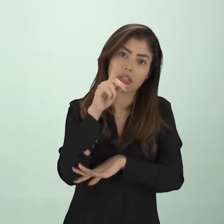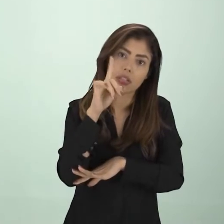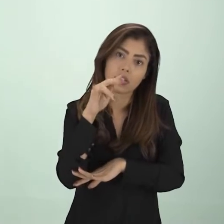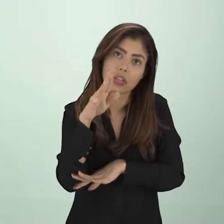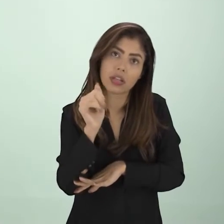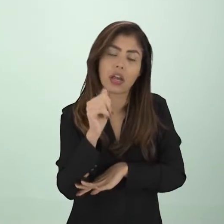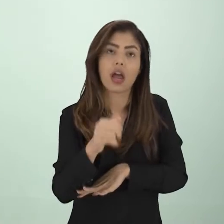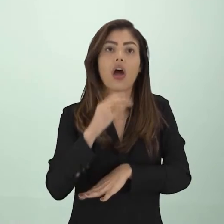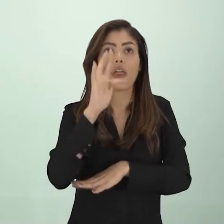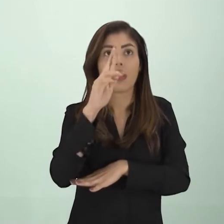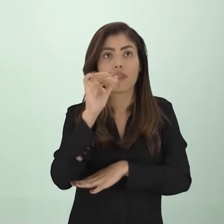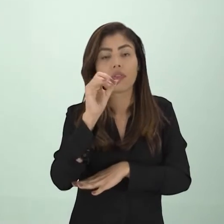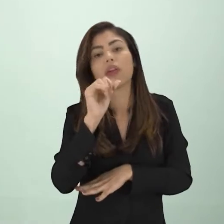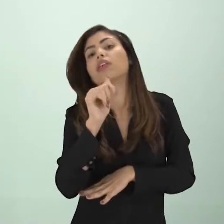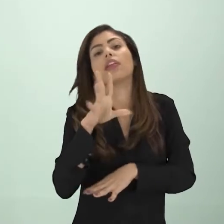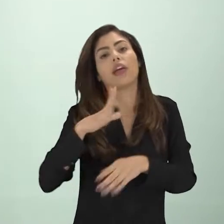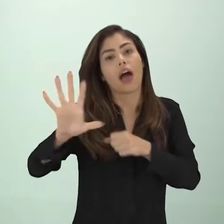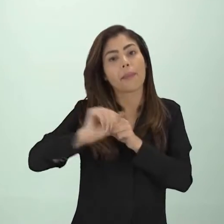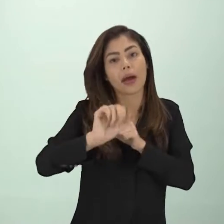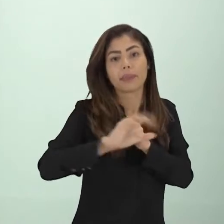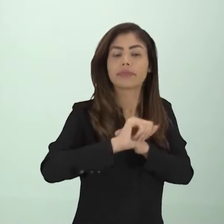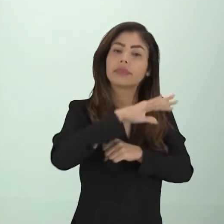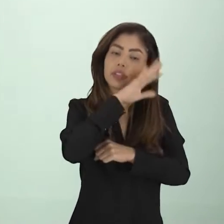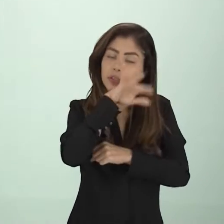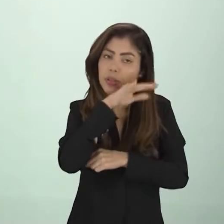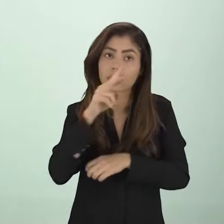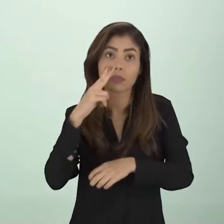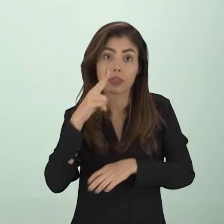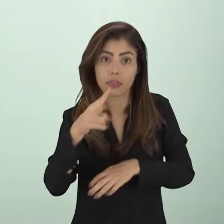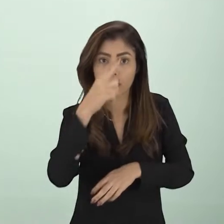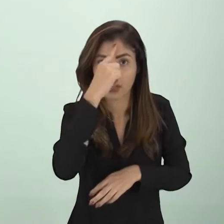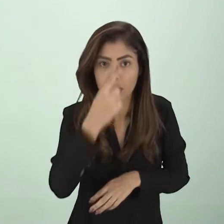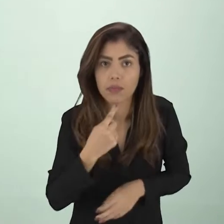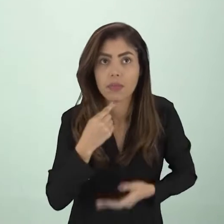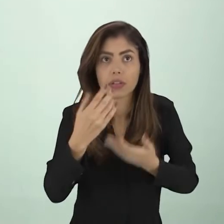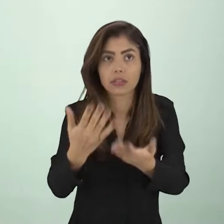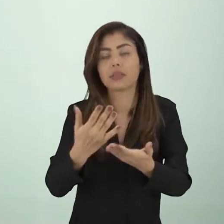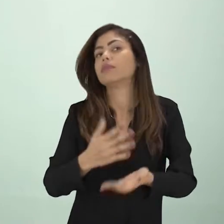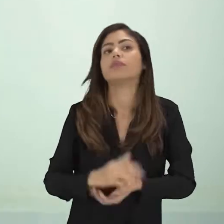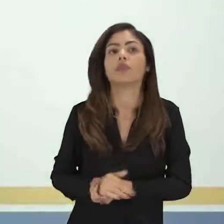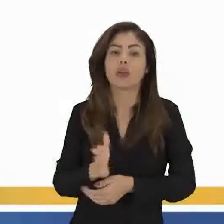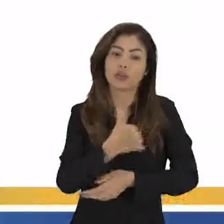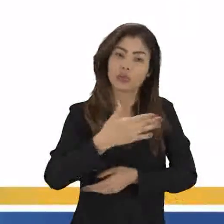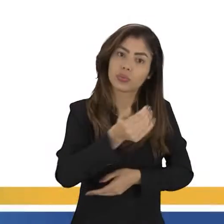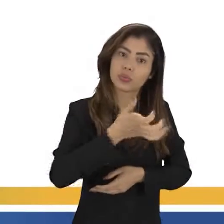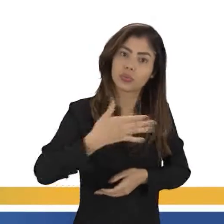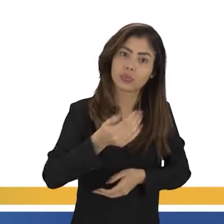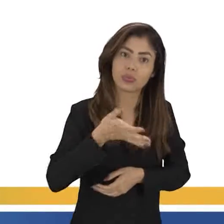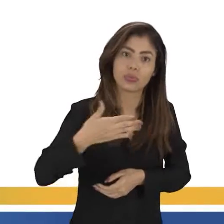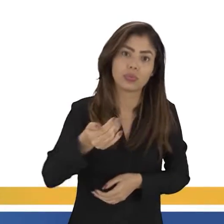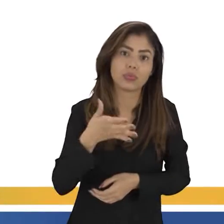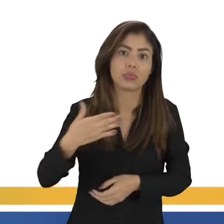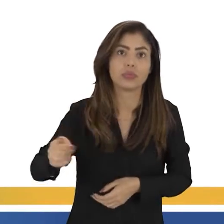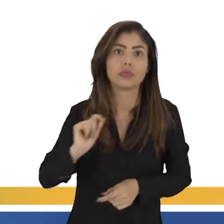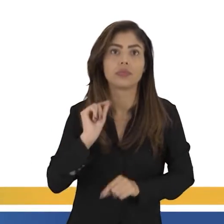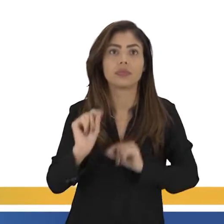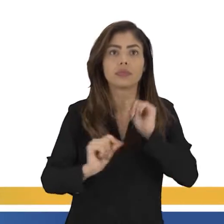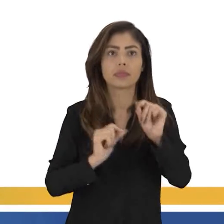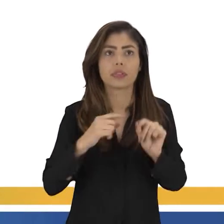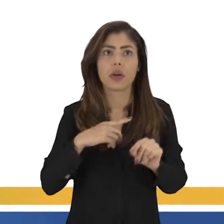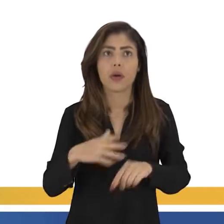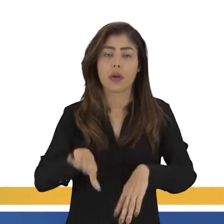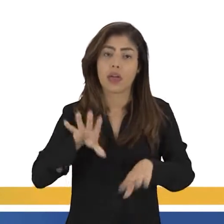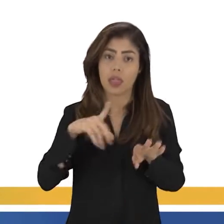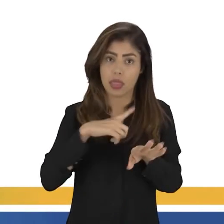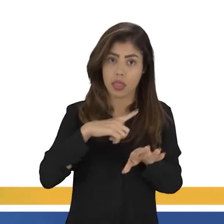onde está o fósforo, né, é adquirido por animais, vocês estão vendo aí no vídeo, os peixes, né, esses peixes que são